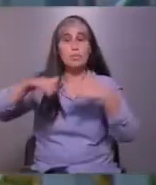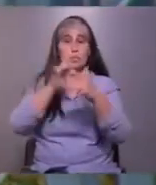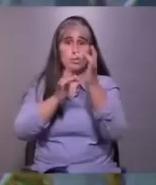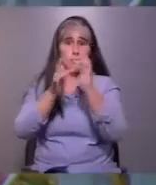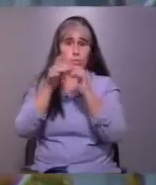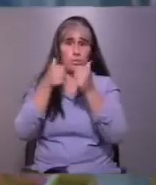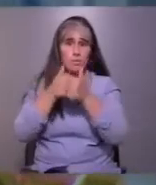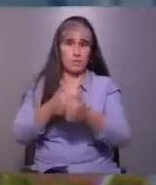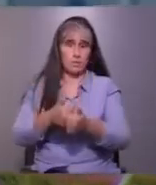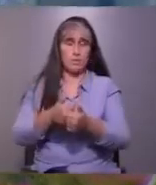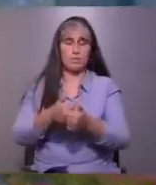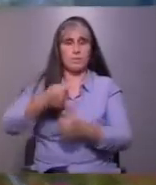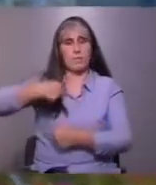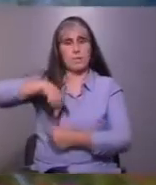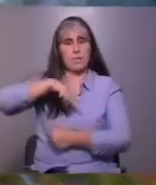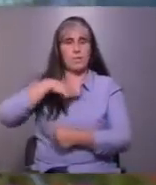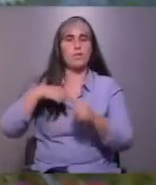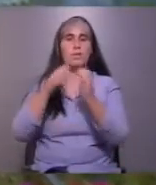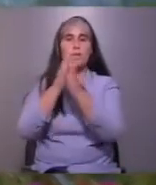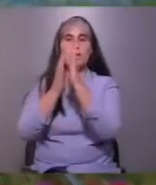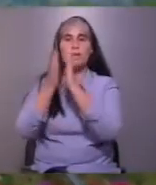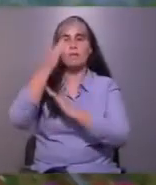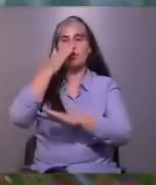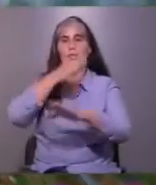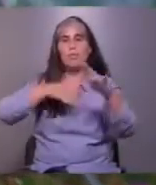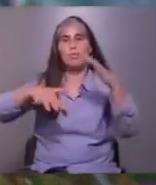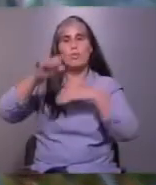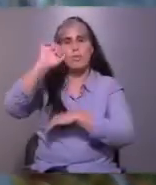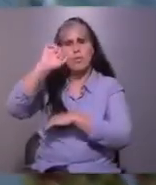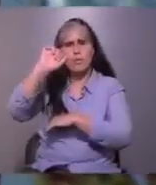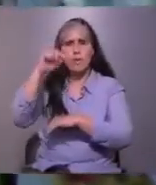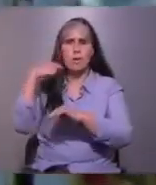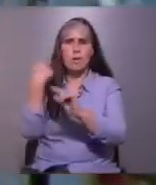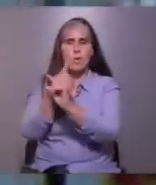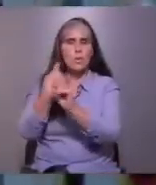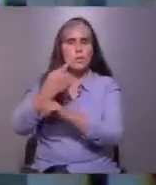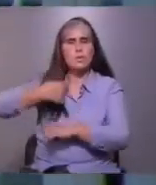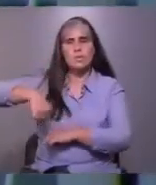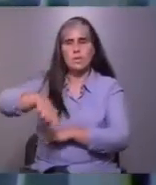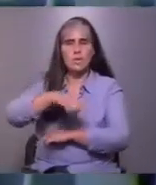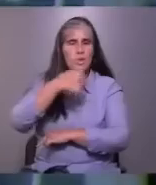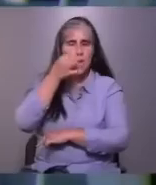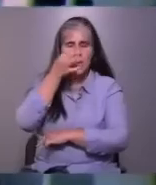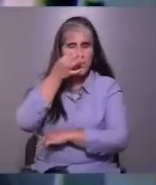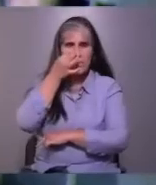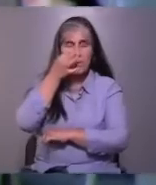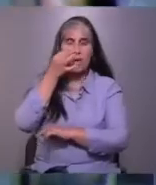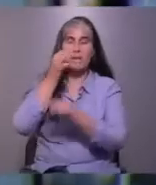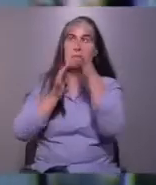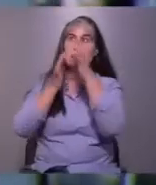de Deus e para nós Ele preparou bens invisíveis que nos oferece